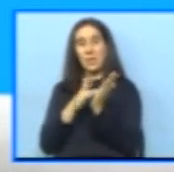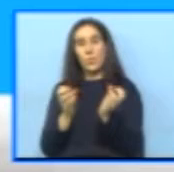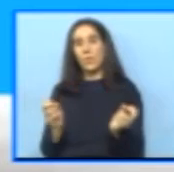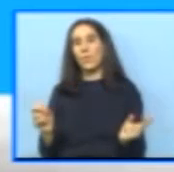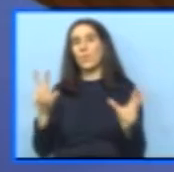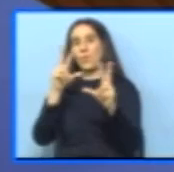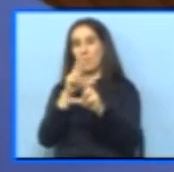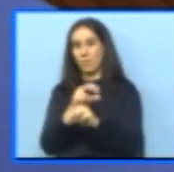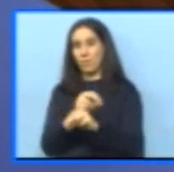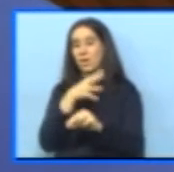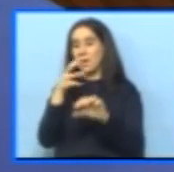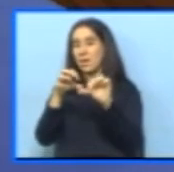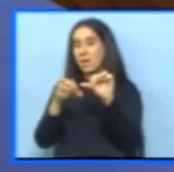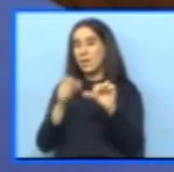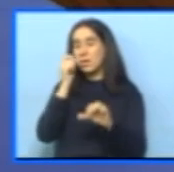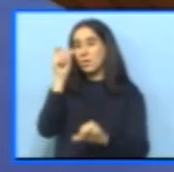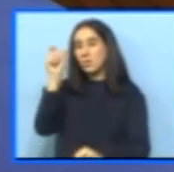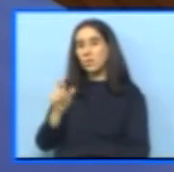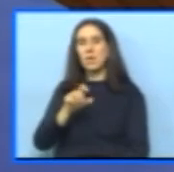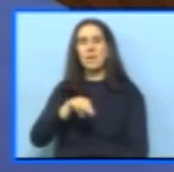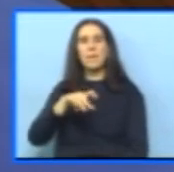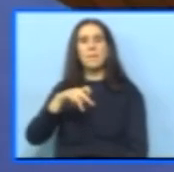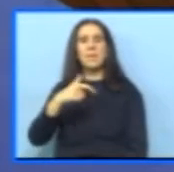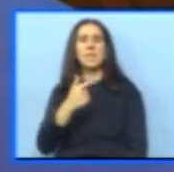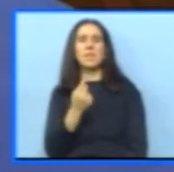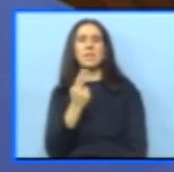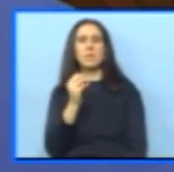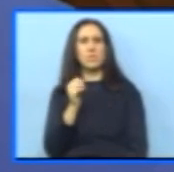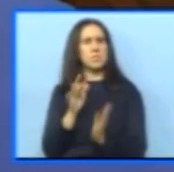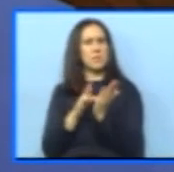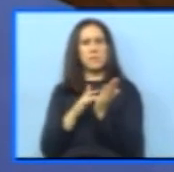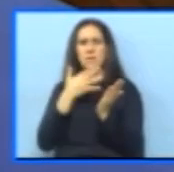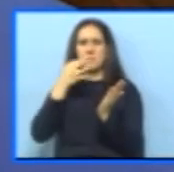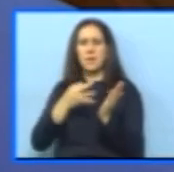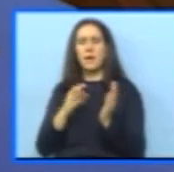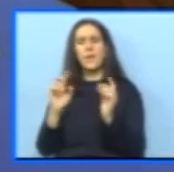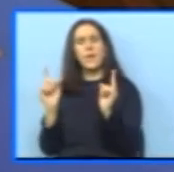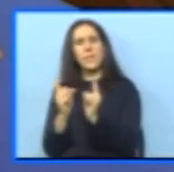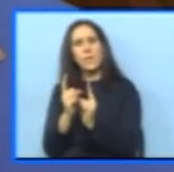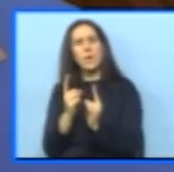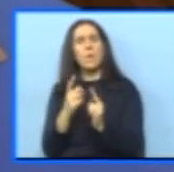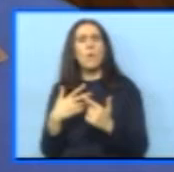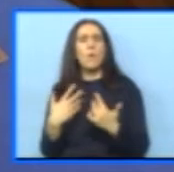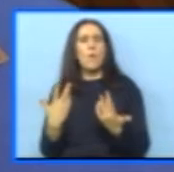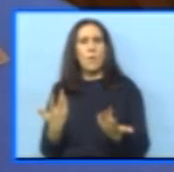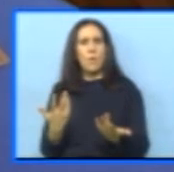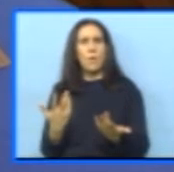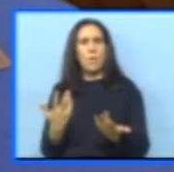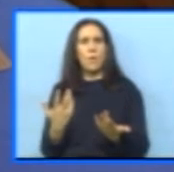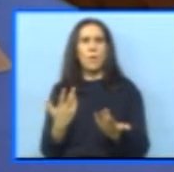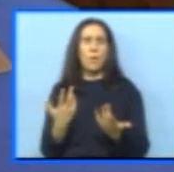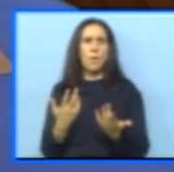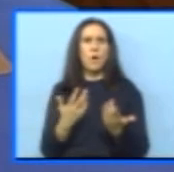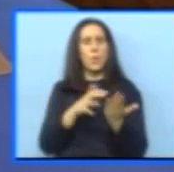para esta mensagem de Mateus, todo o Evangelho, quer seja a sua forma breve ou